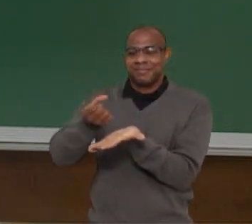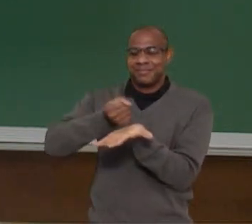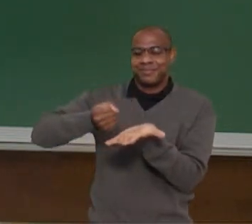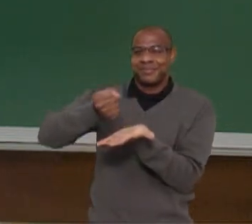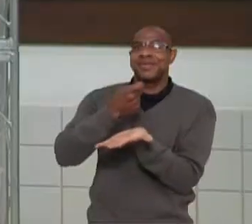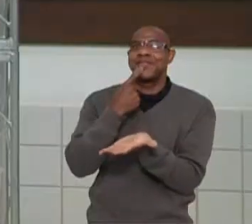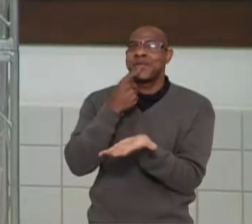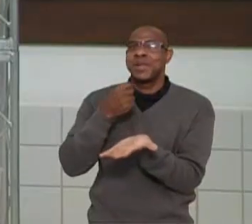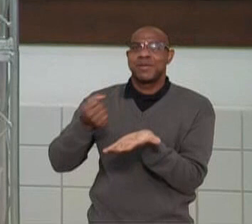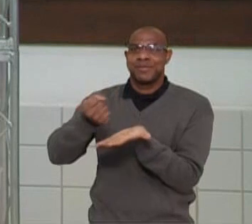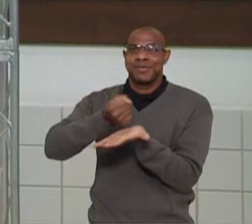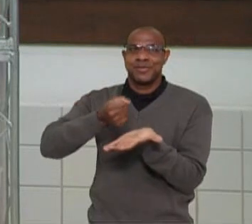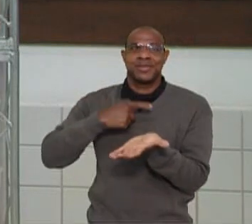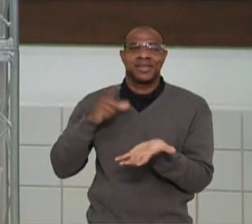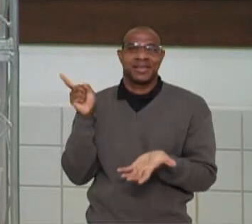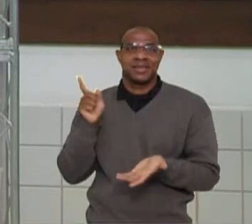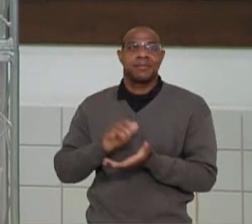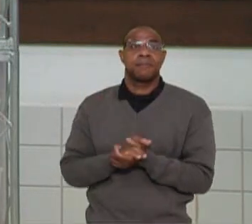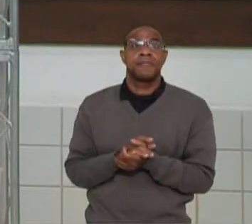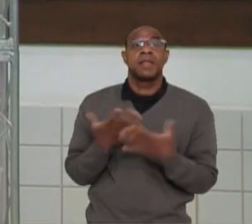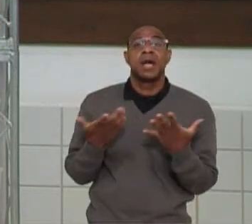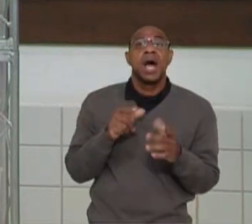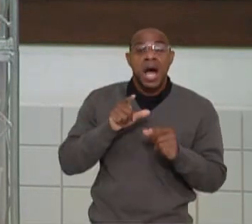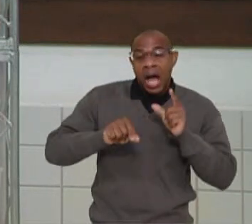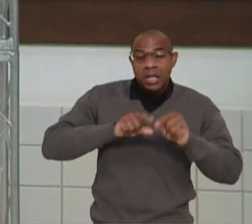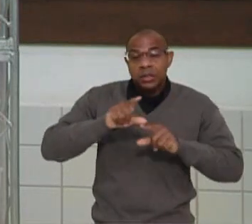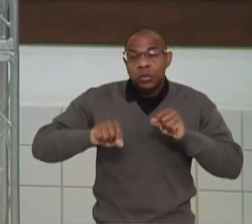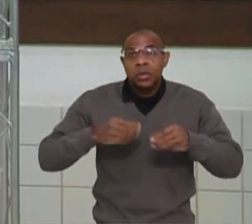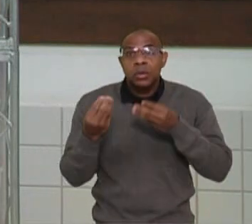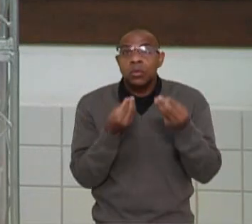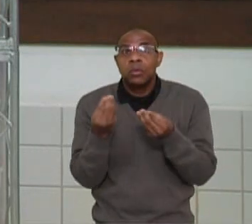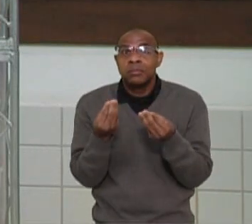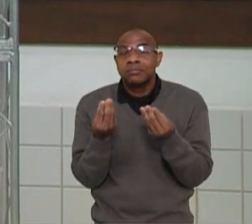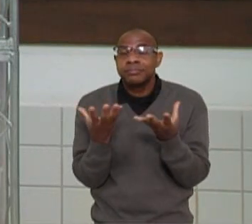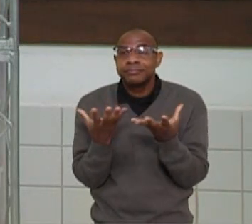seguinte: a escolha de cada item interfere nas outras escolhas?